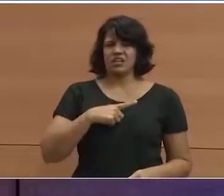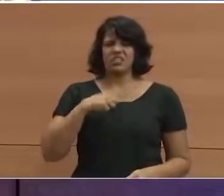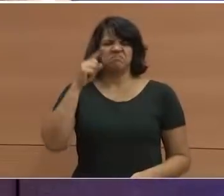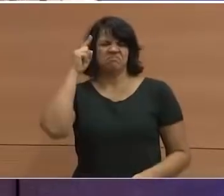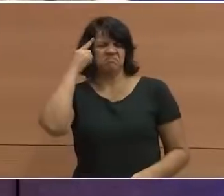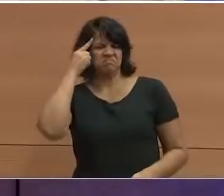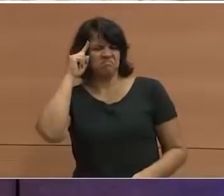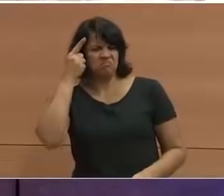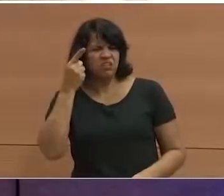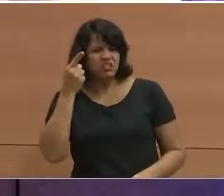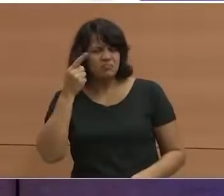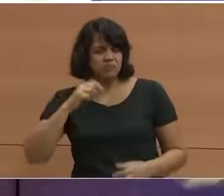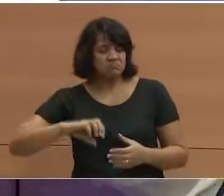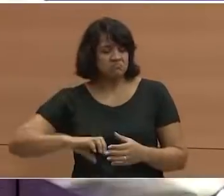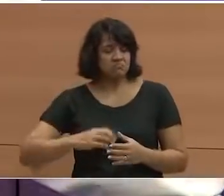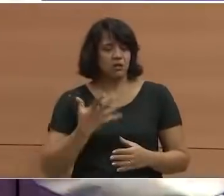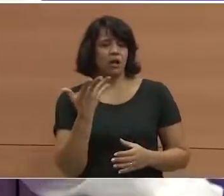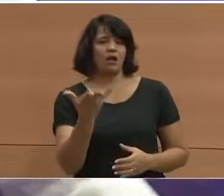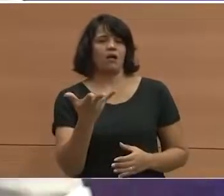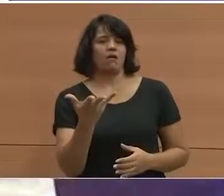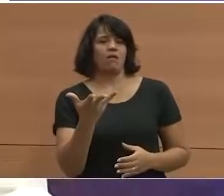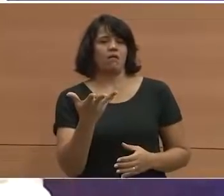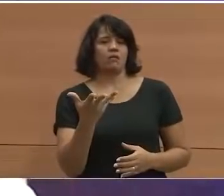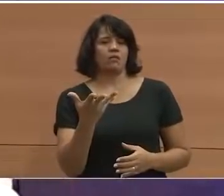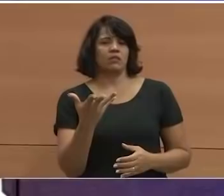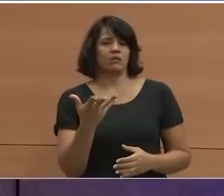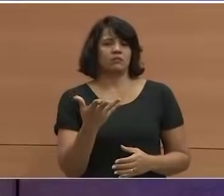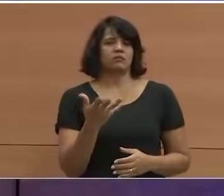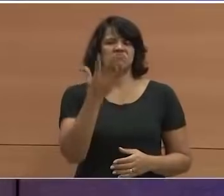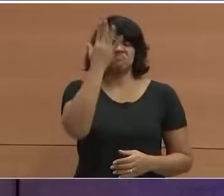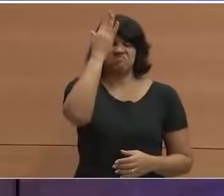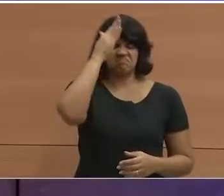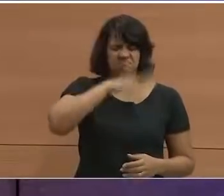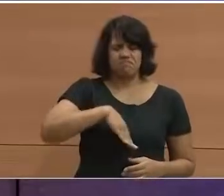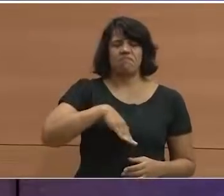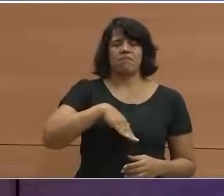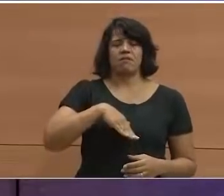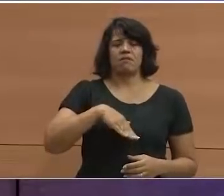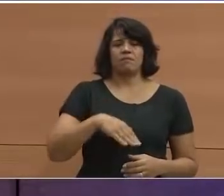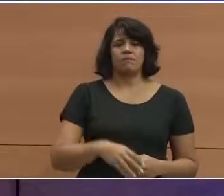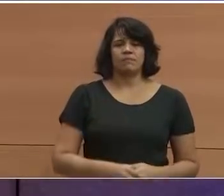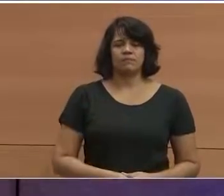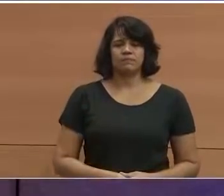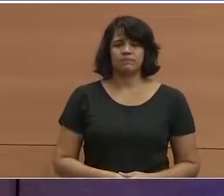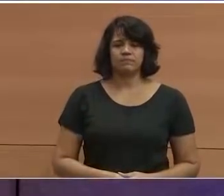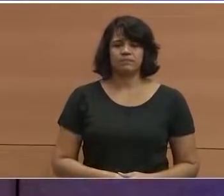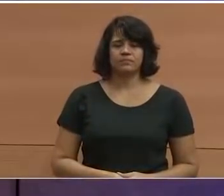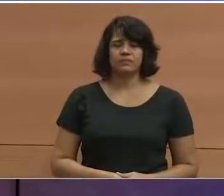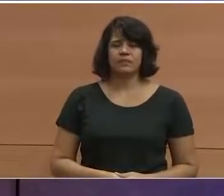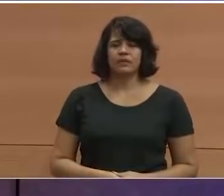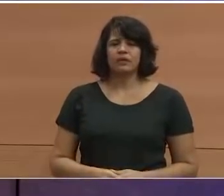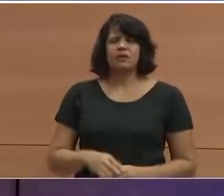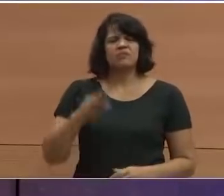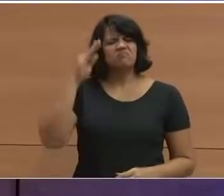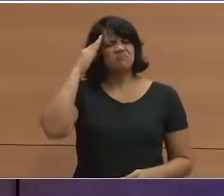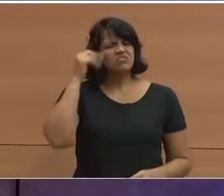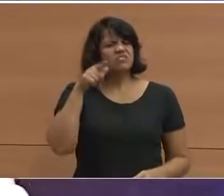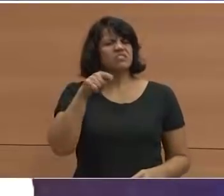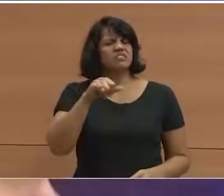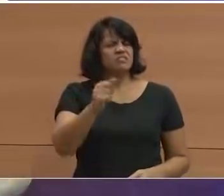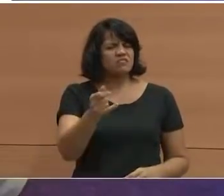viu acontecer no nosso passado, algumas pessoas que caíram nessa, começaram a criticar a